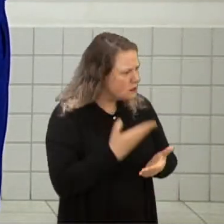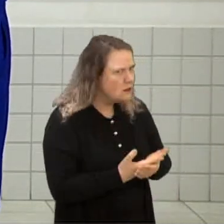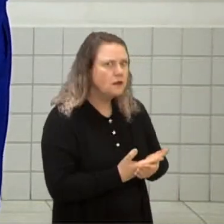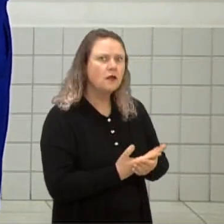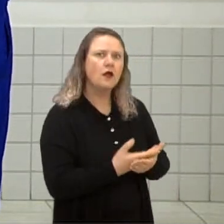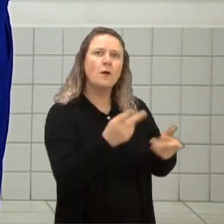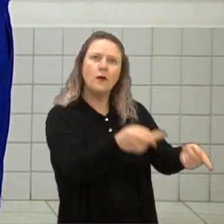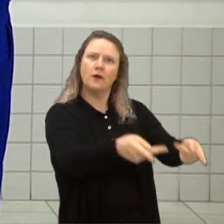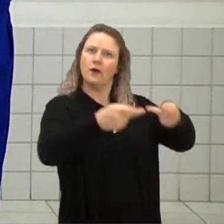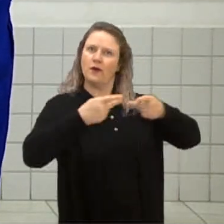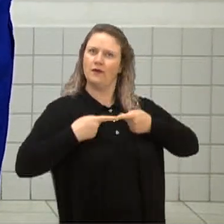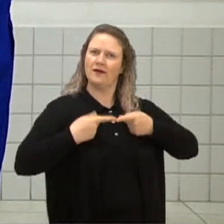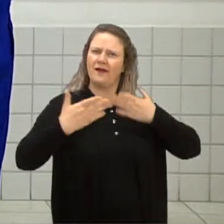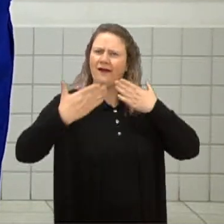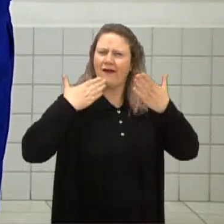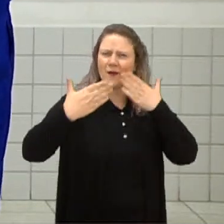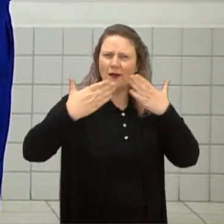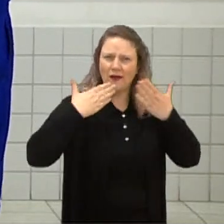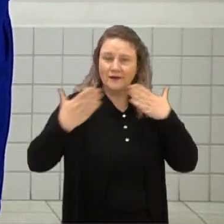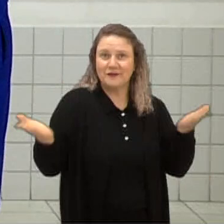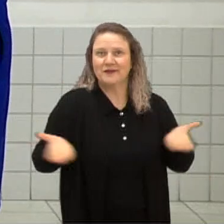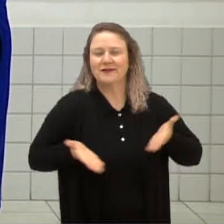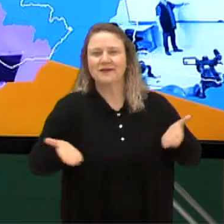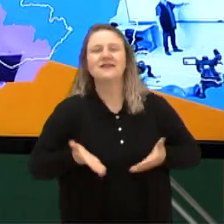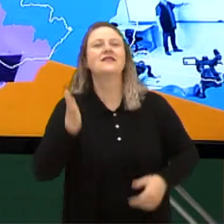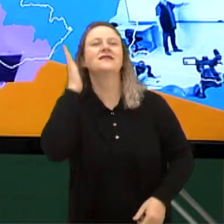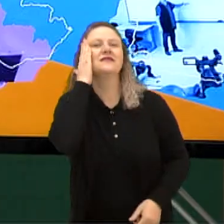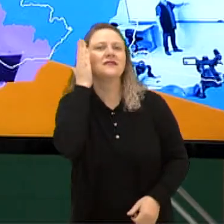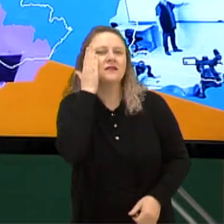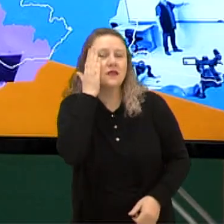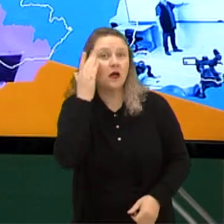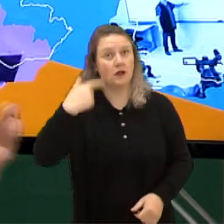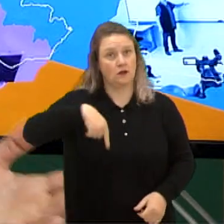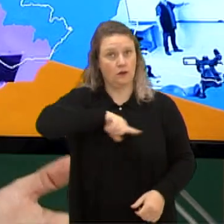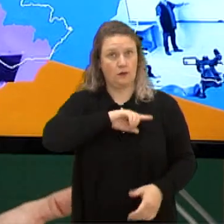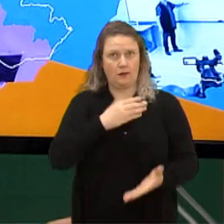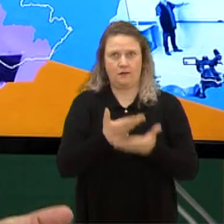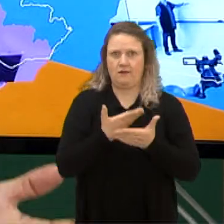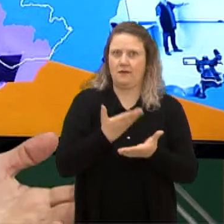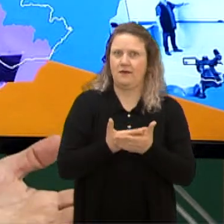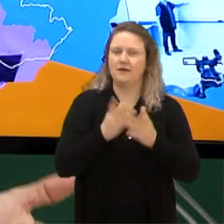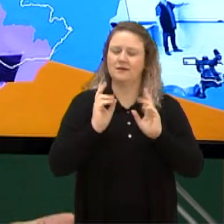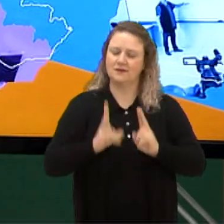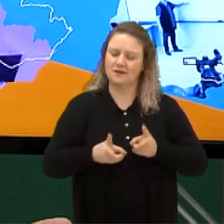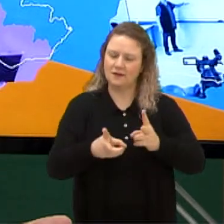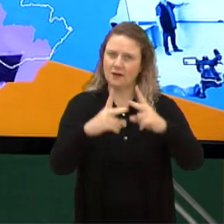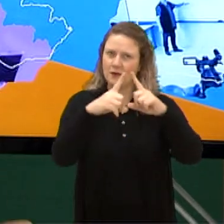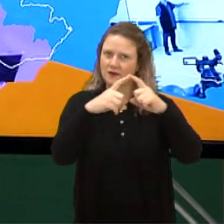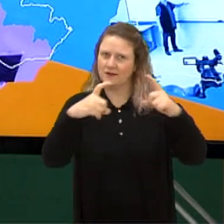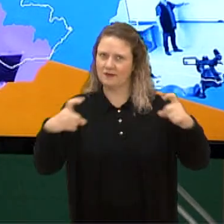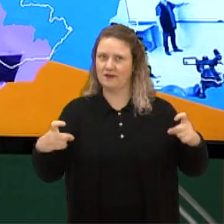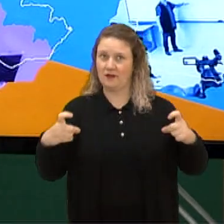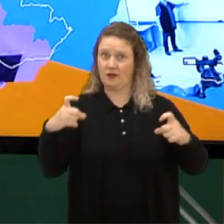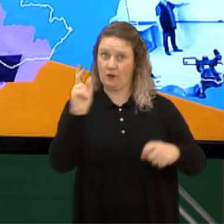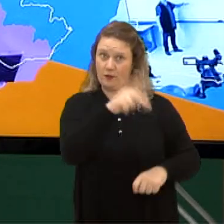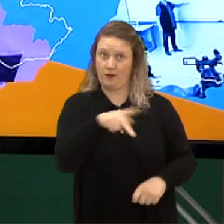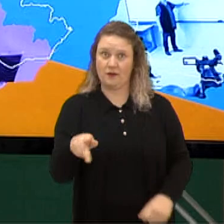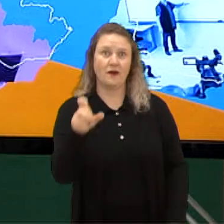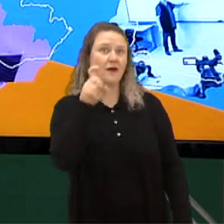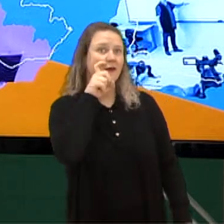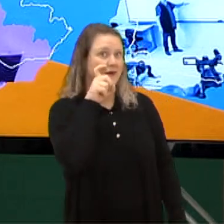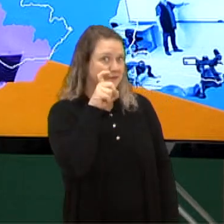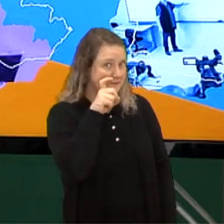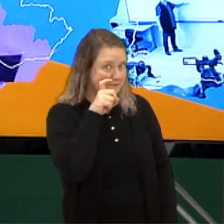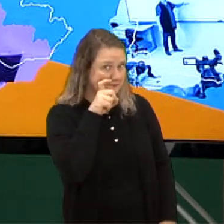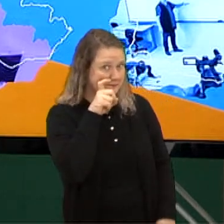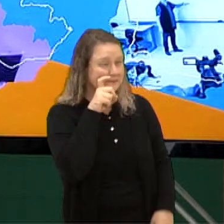uma convidada para bater um papo conosco hoje. Vocês sabem que a nossa aula, sempre de ciências, é com o professor Fabiano. Estou sempre aqui com